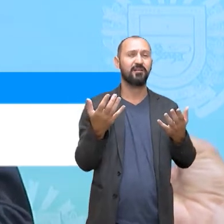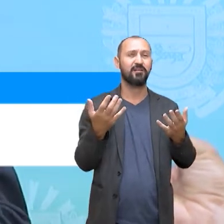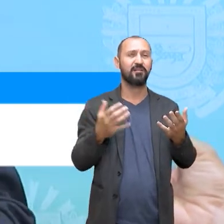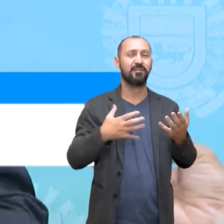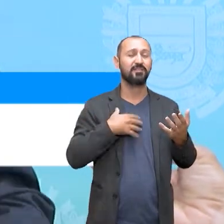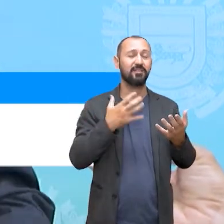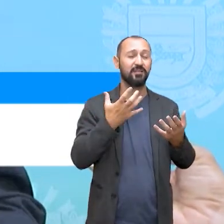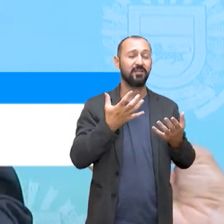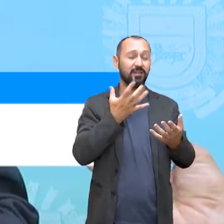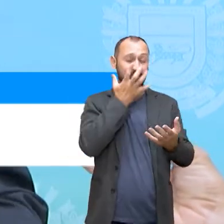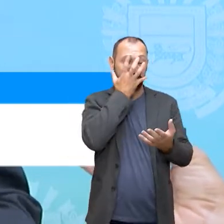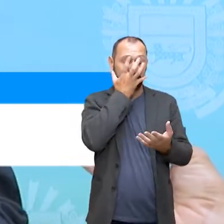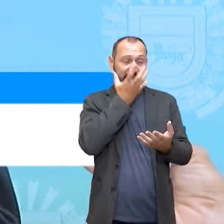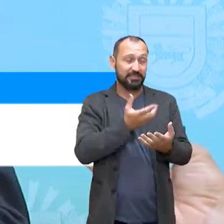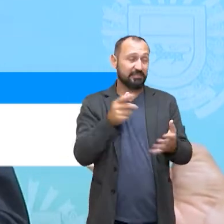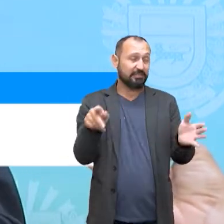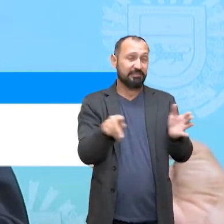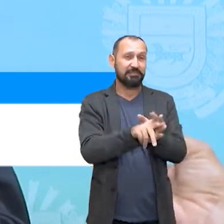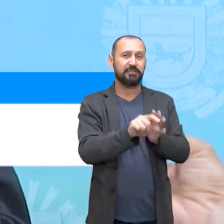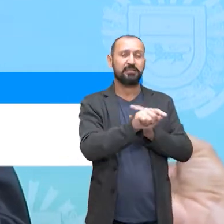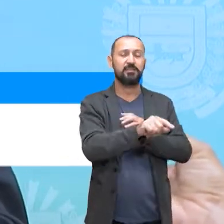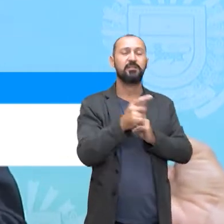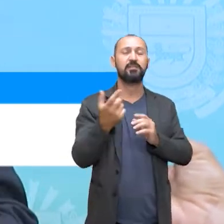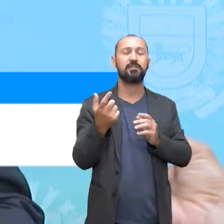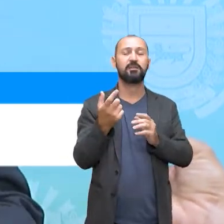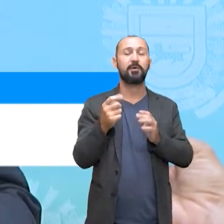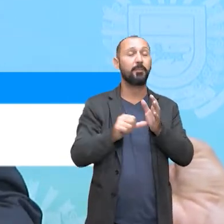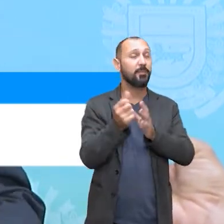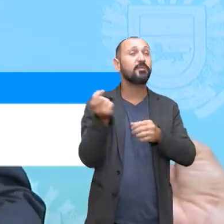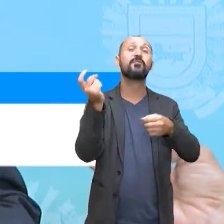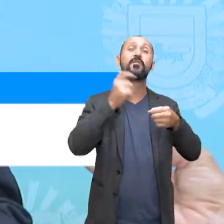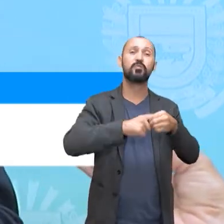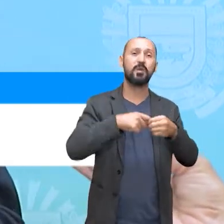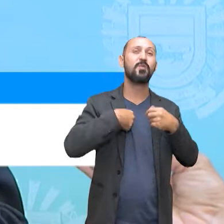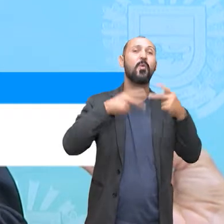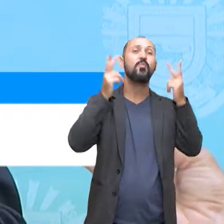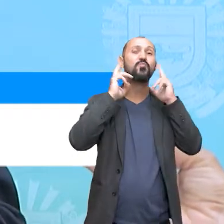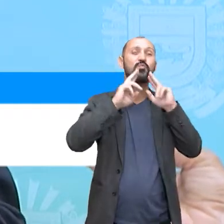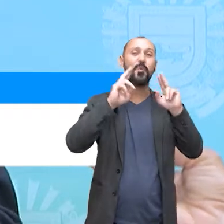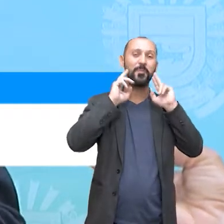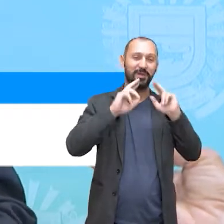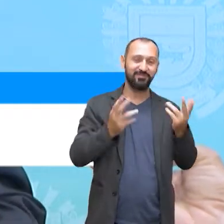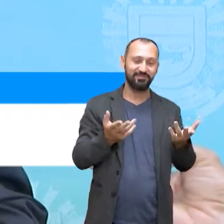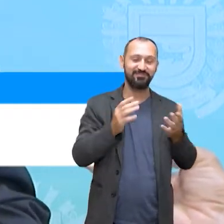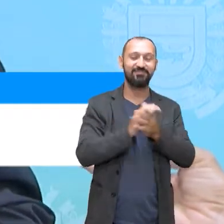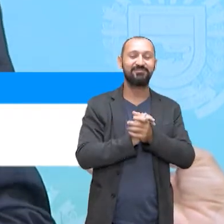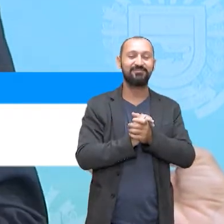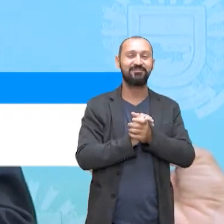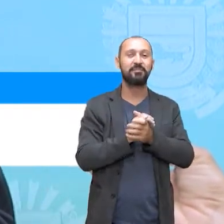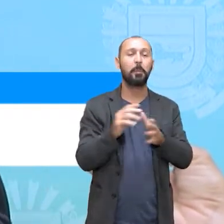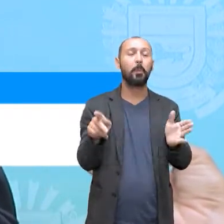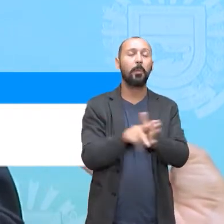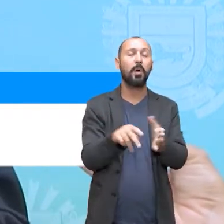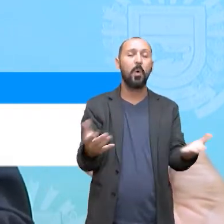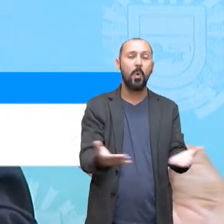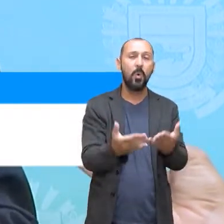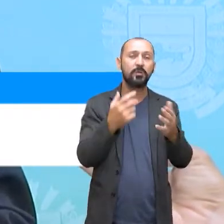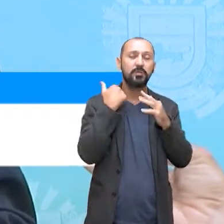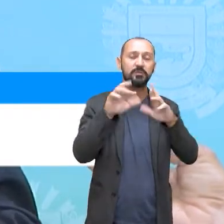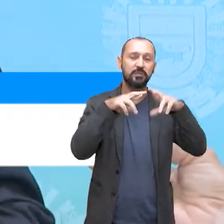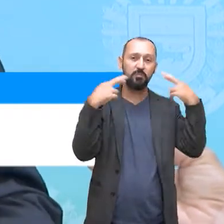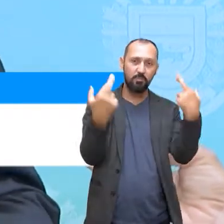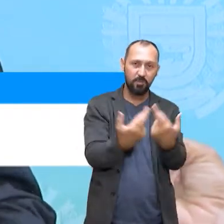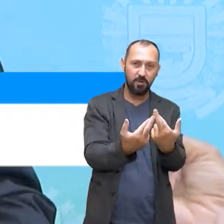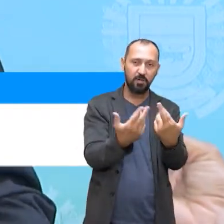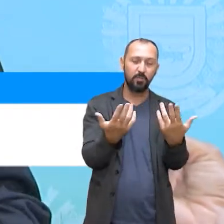que foi a pandemia no mundo e aqui no Brasil. Então, acho que a primeira coisa é essa, comemorar isso. E, além disso, o